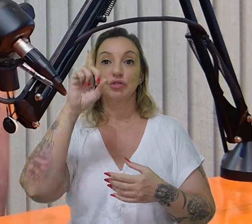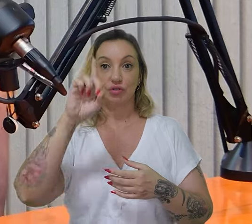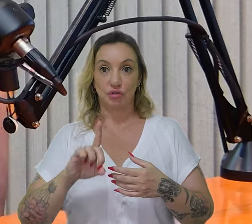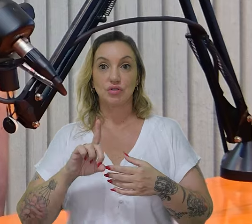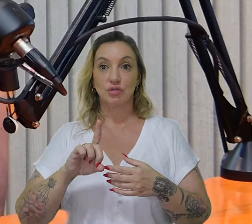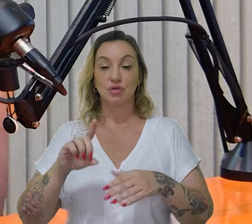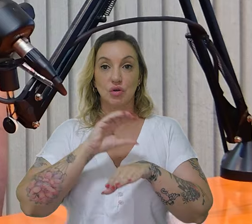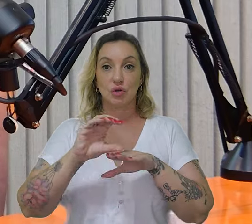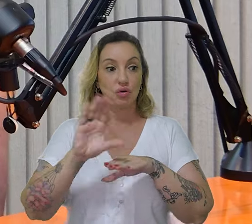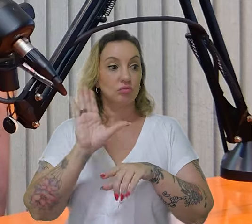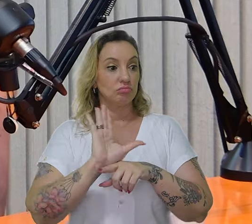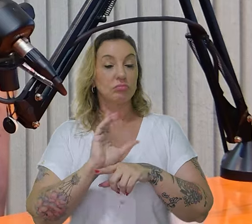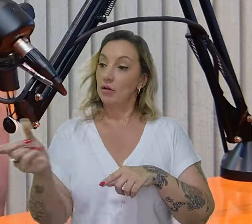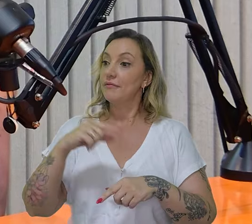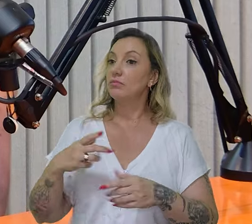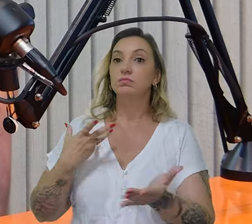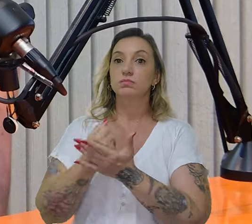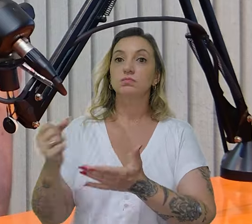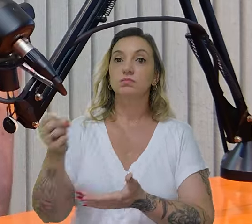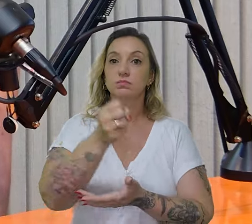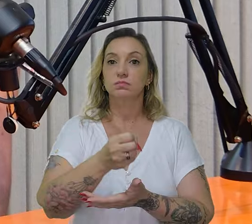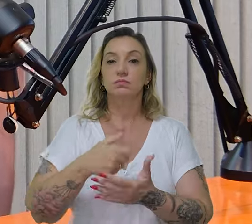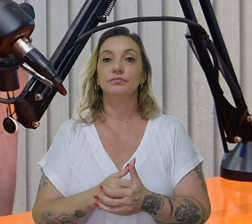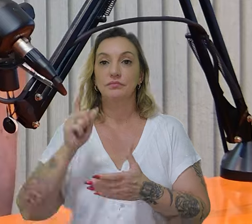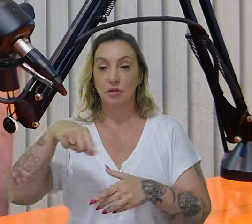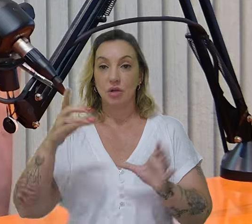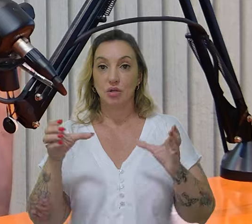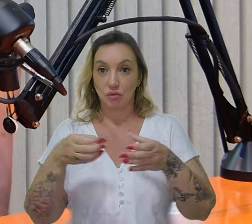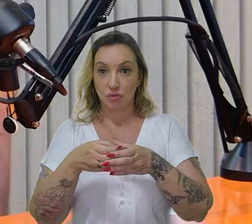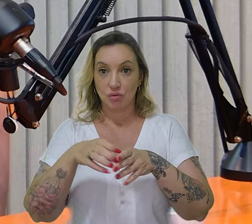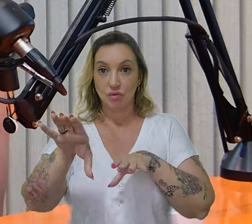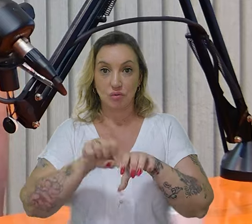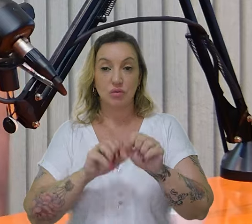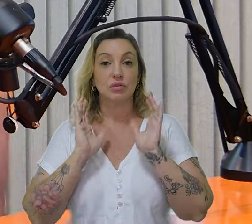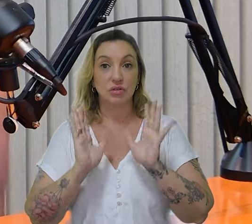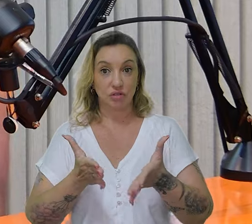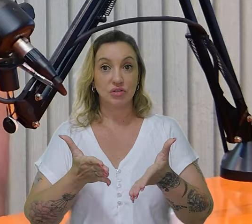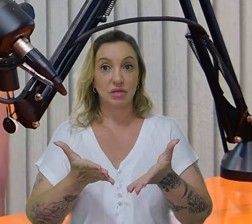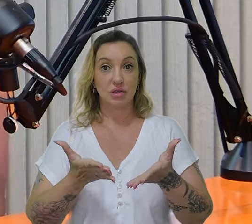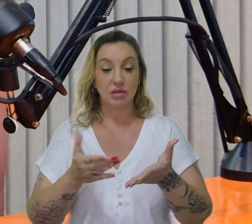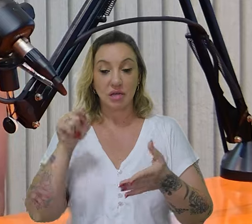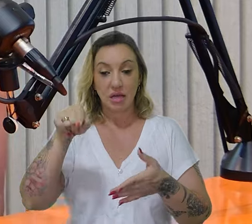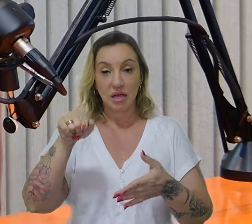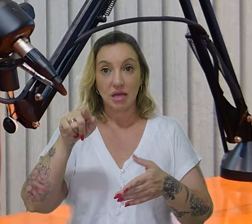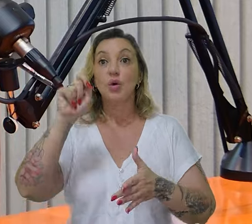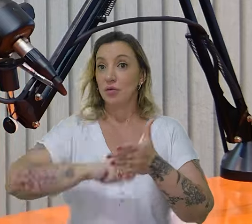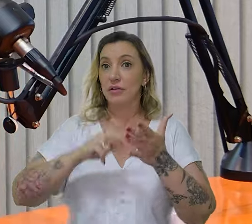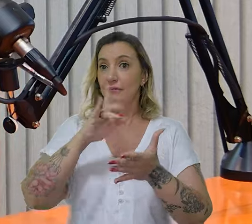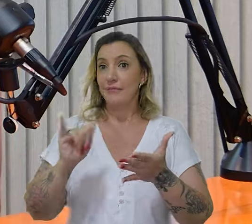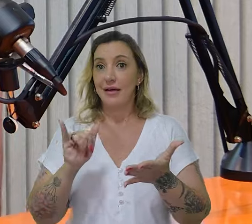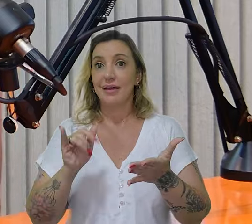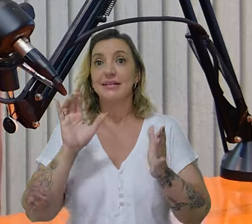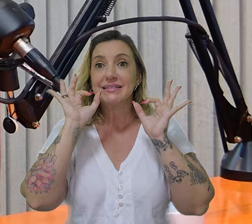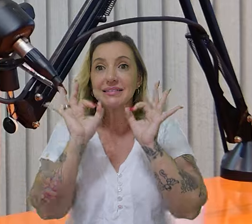de do curso de filme fala vamos colocar próxima turma graduada com isso é esse cara vai ser contratado ele